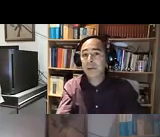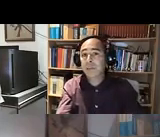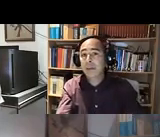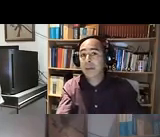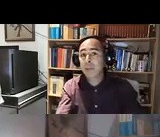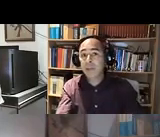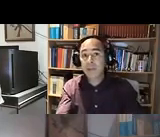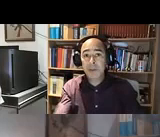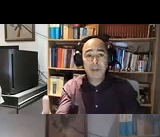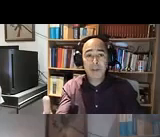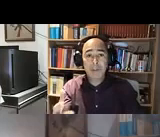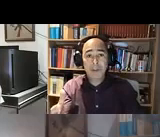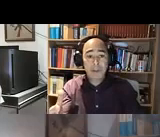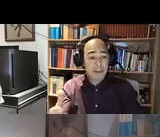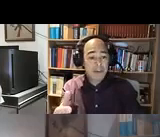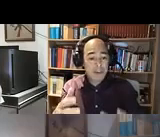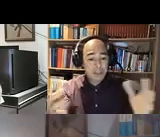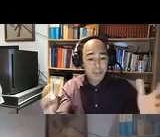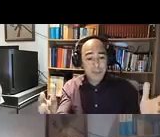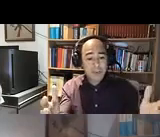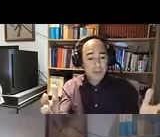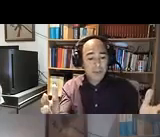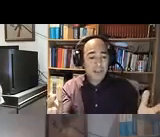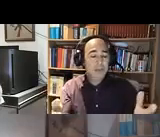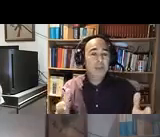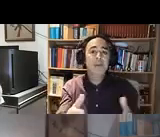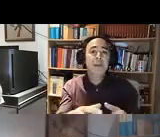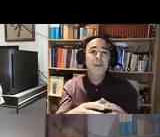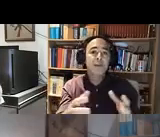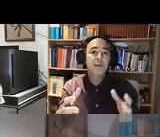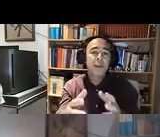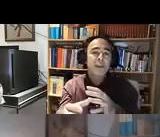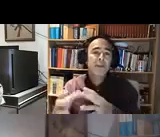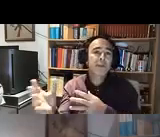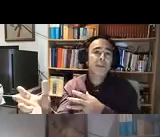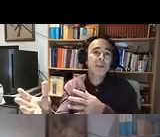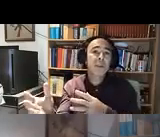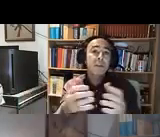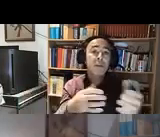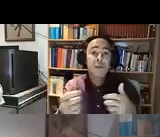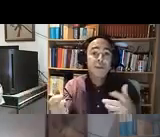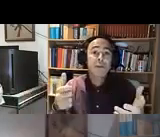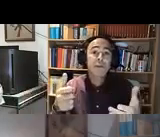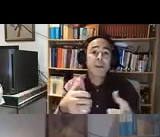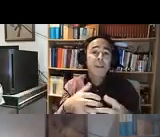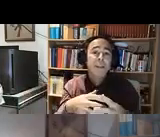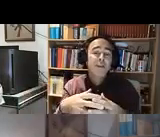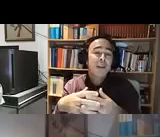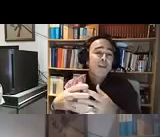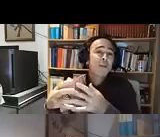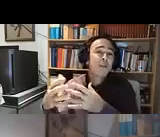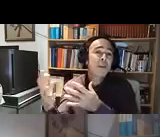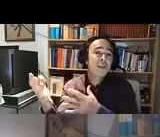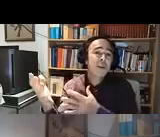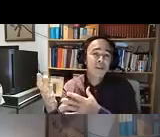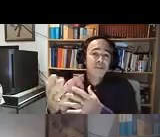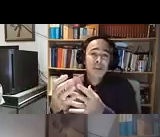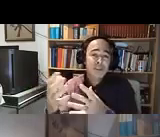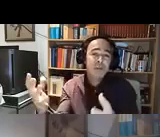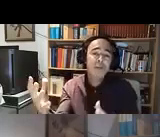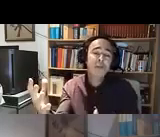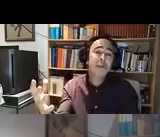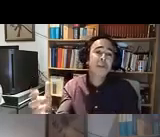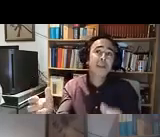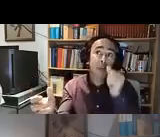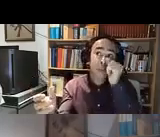são as coisas mais prima hoje em dia por exemplo o que está acontecendo agora liga mundial nível do Instagram e o Tic Toc não é qual é a figura que mais